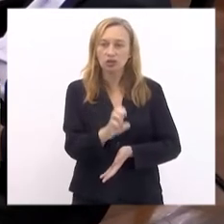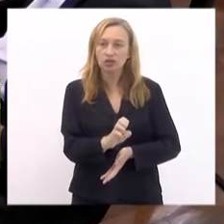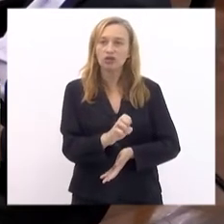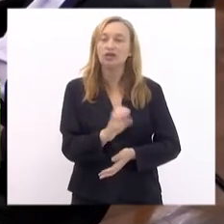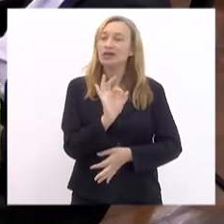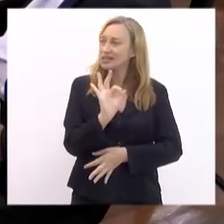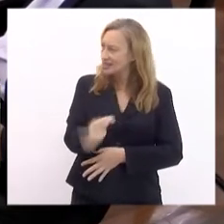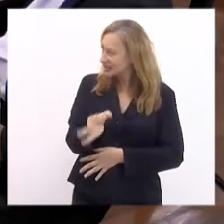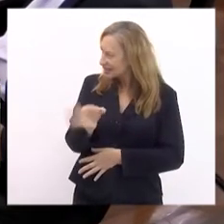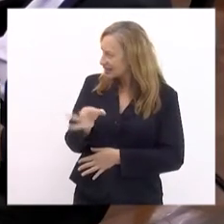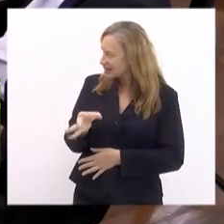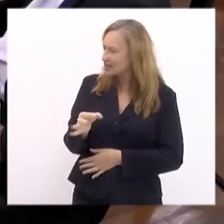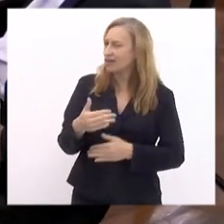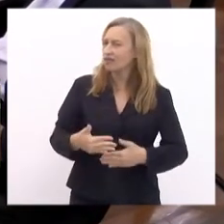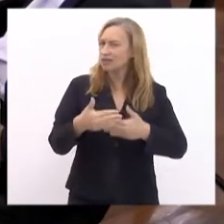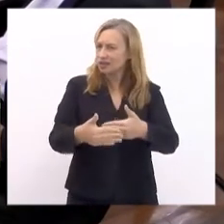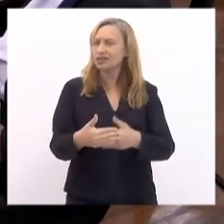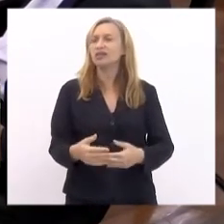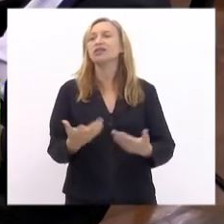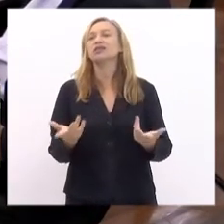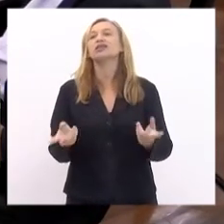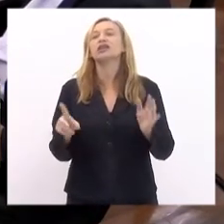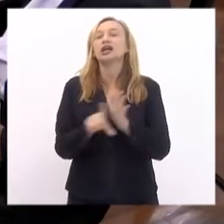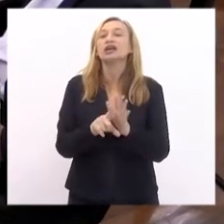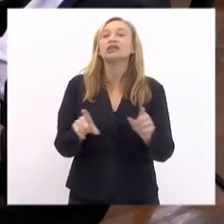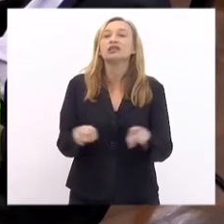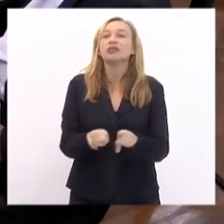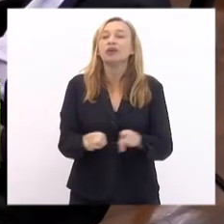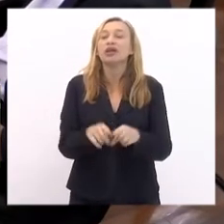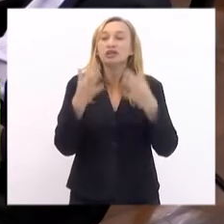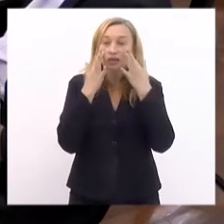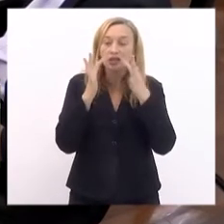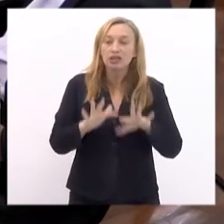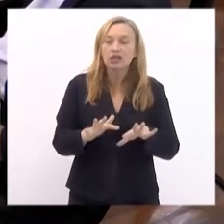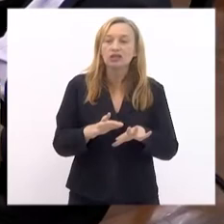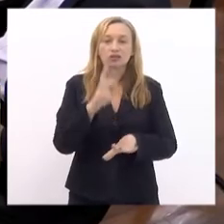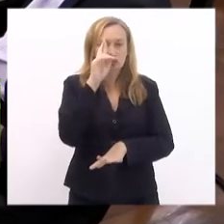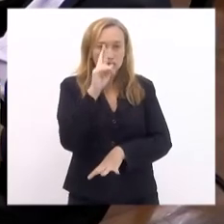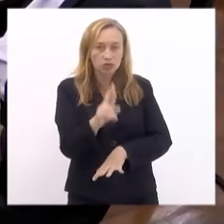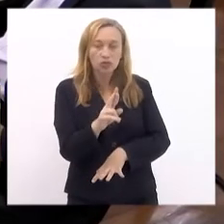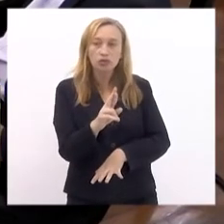Com certeza. Para tentar avançar na sanção dessas leis. Eu queria também chamar a atenção de Vossa Senhoria